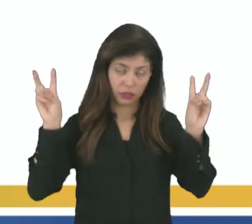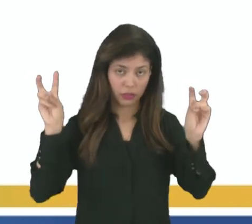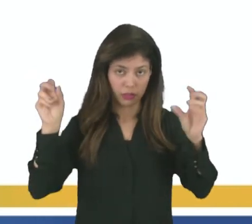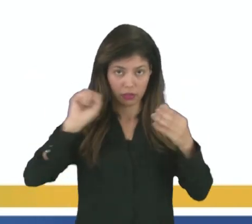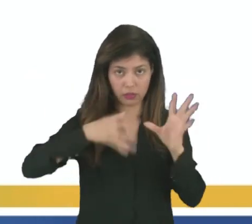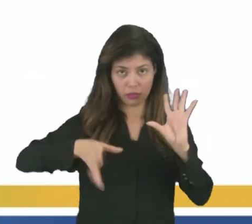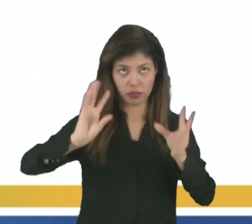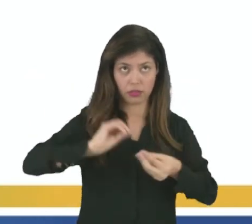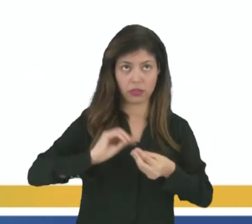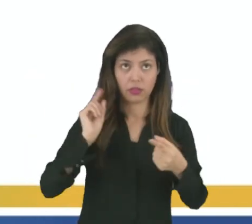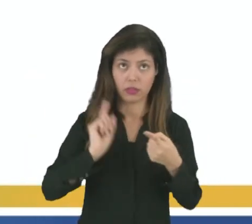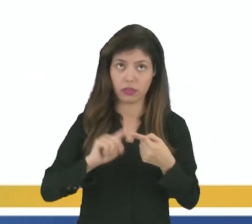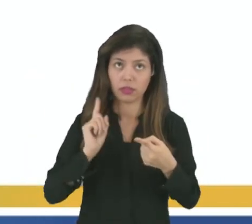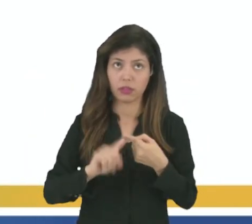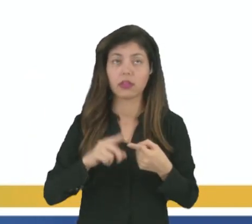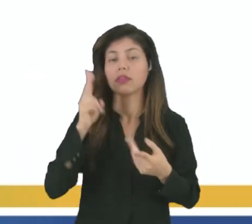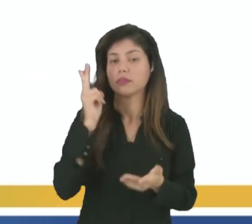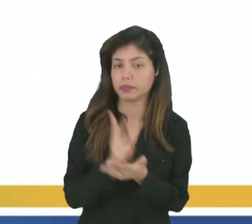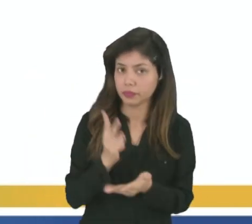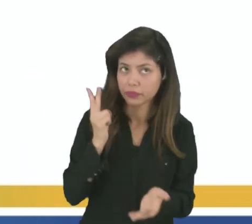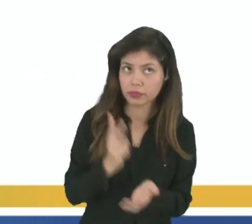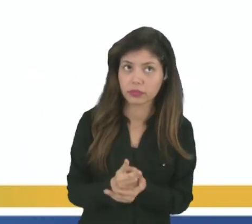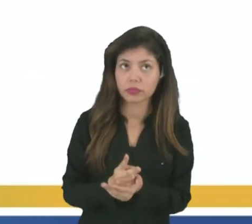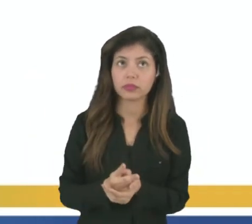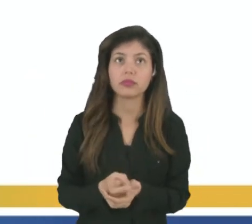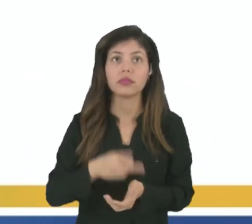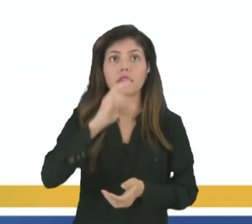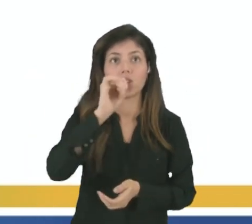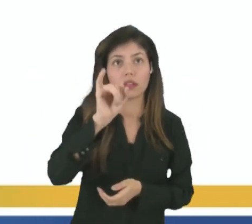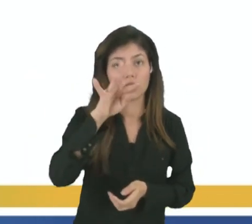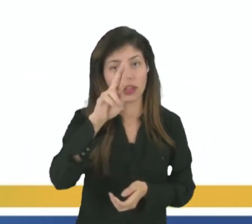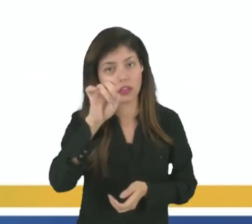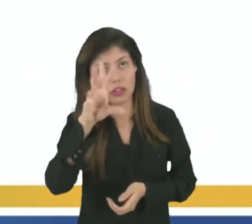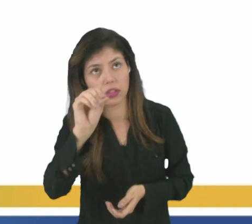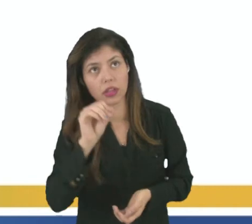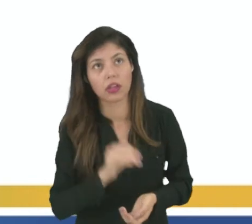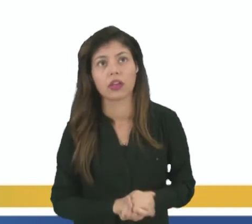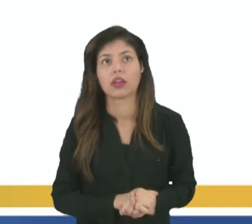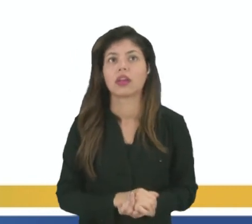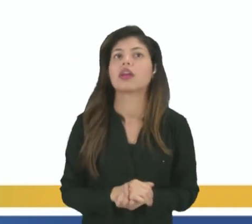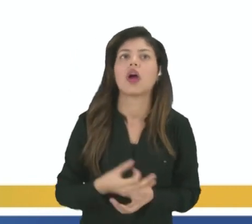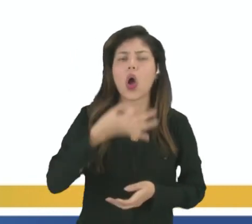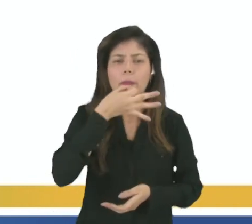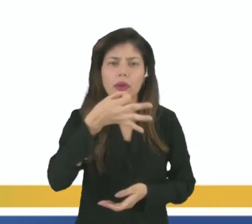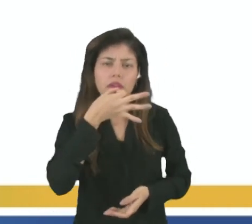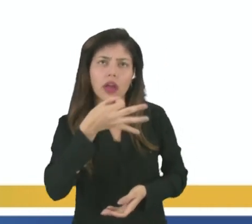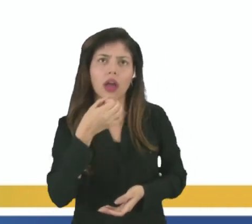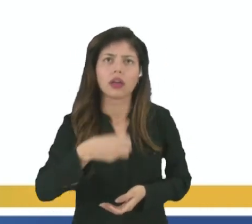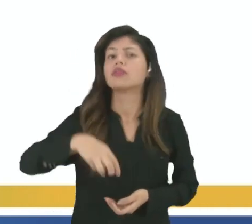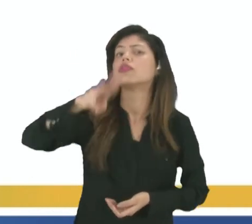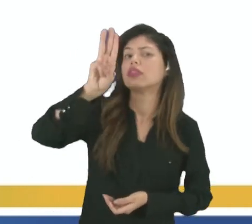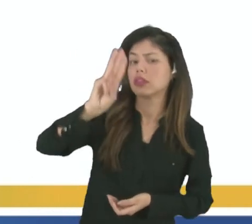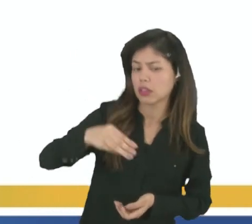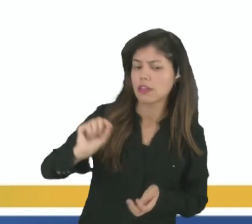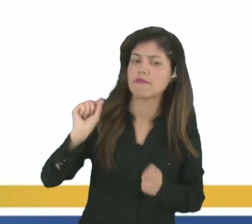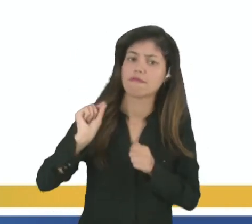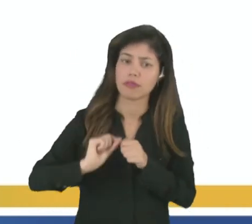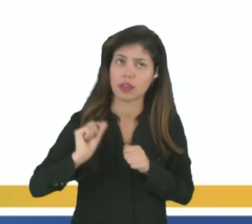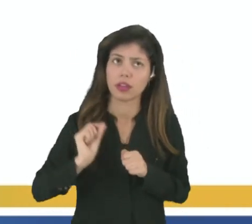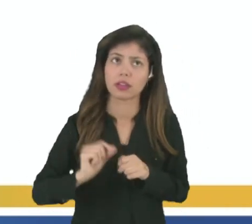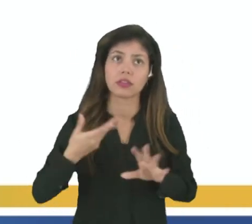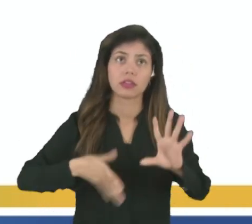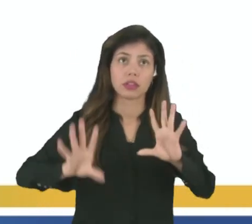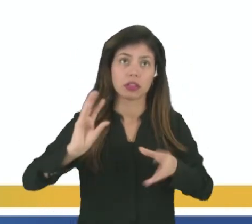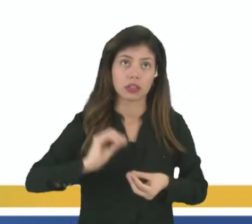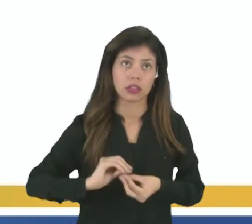de resumo. Sempre sintetizado, sempre trazendo uma opinião de quem o elabora. O